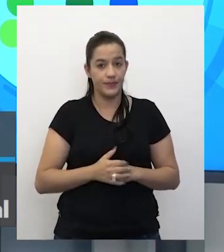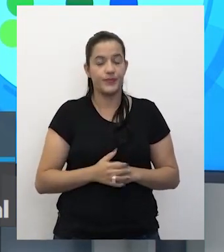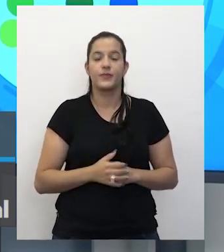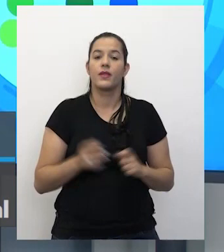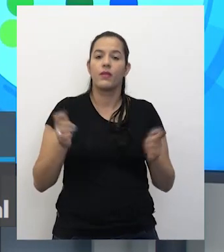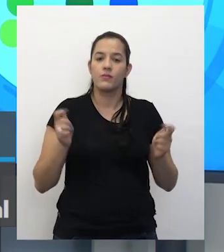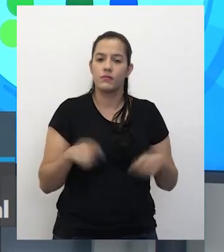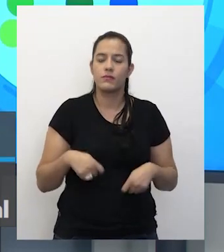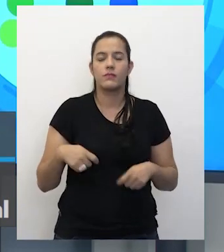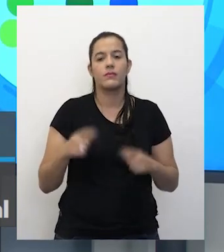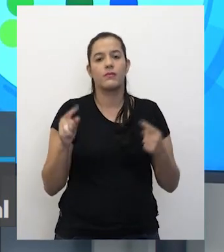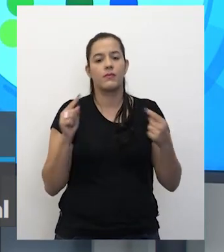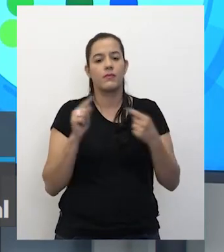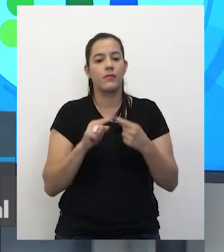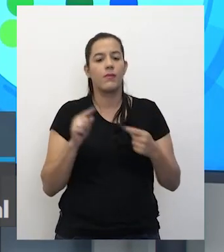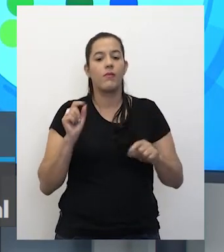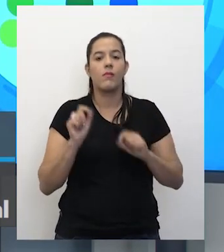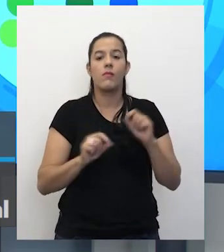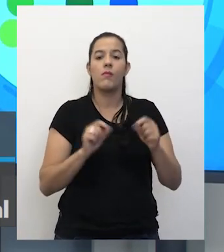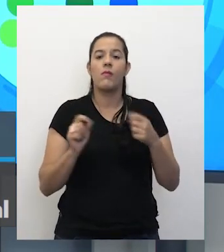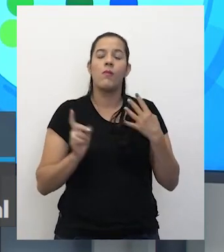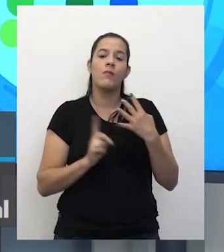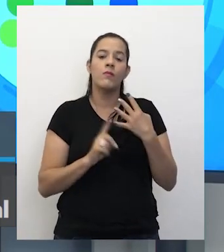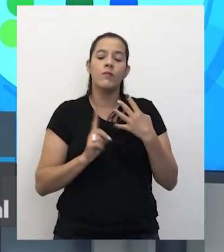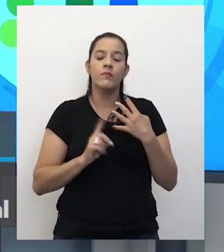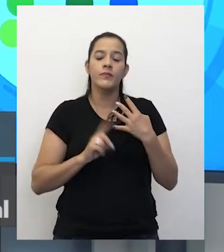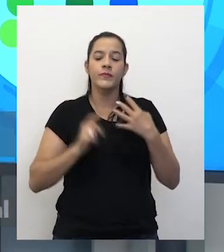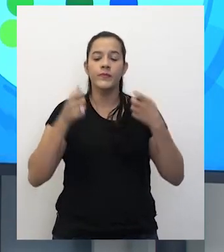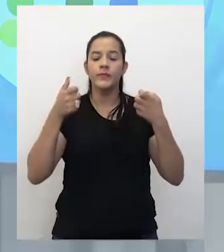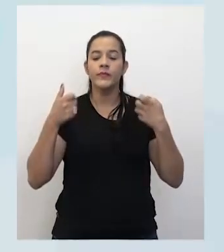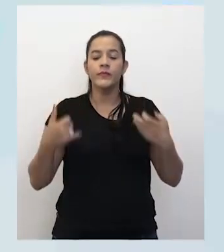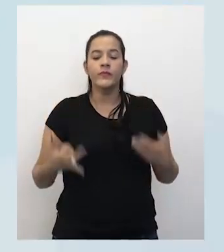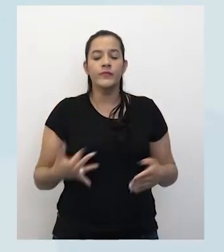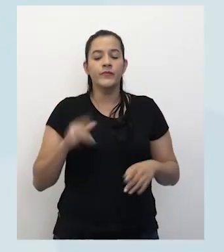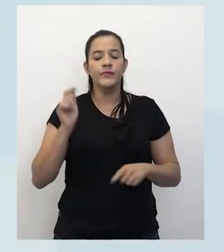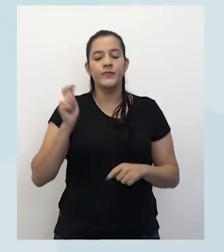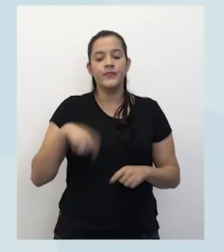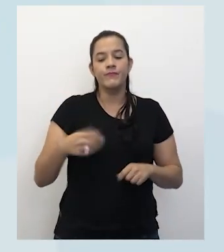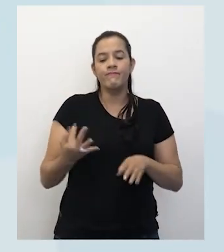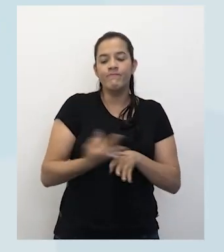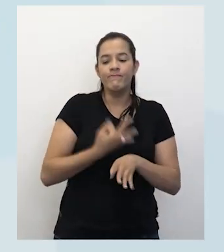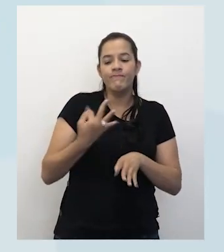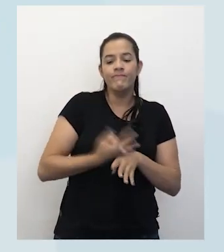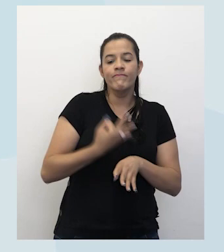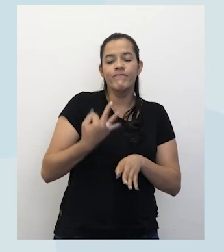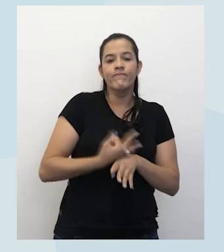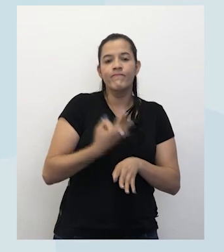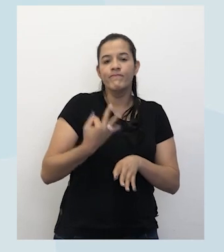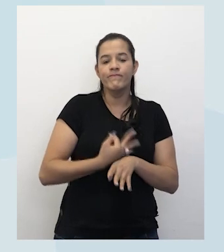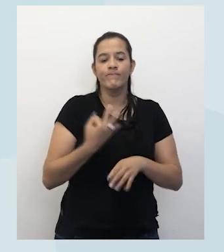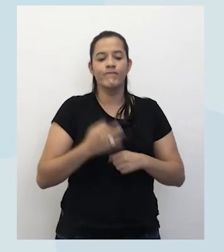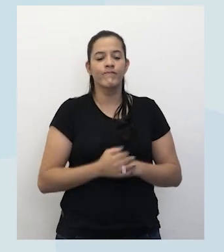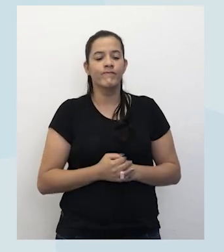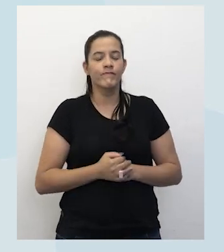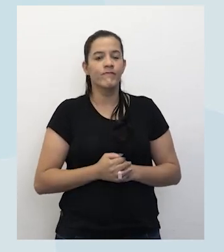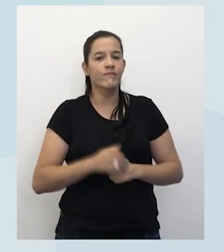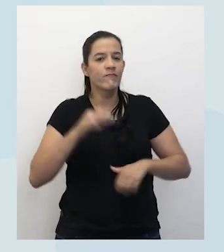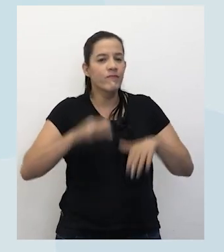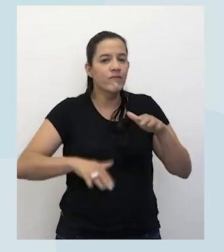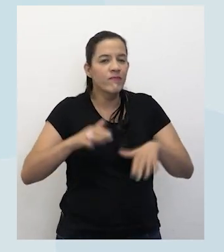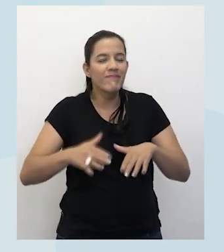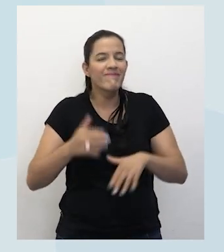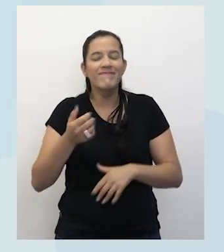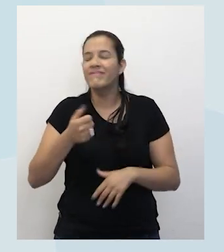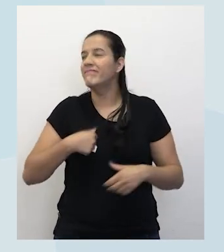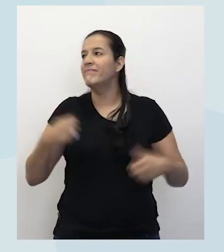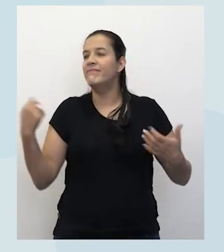muito relacionado com a 4ª competência priorizada, que é a da tolerância à frustração. Então, quais são os momentos